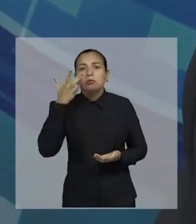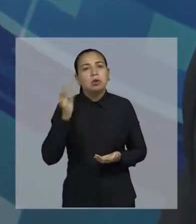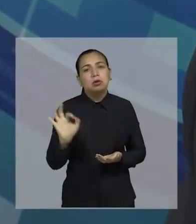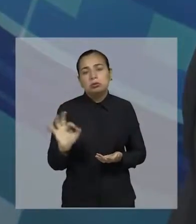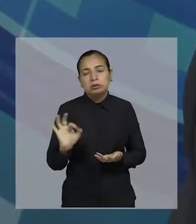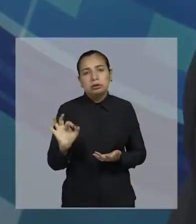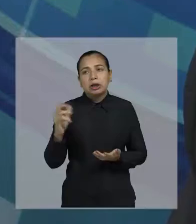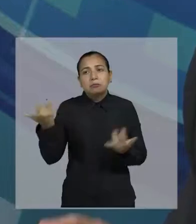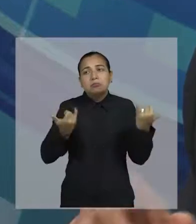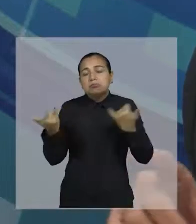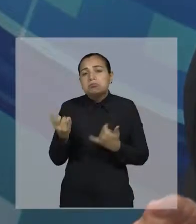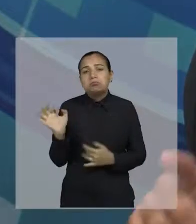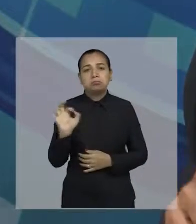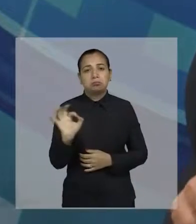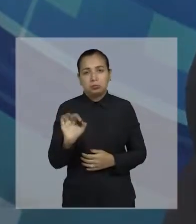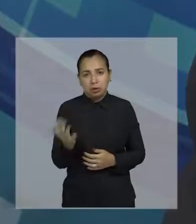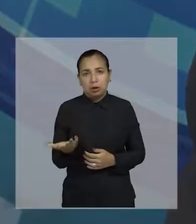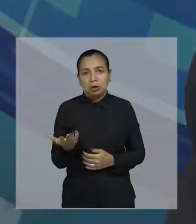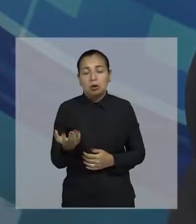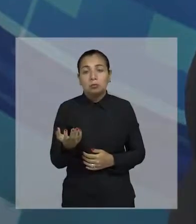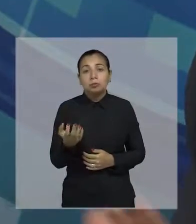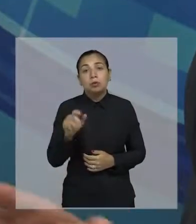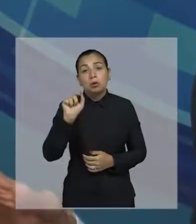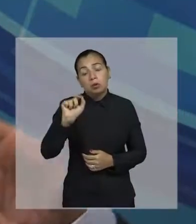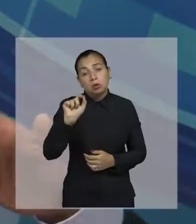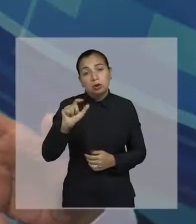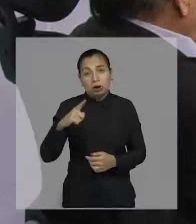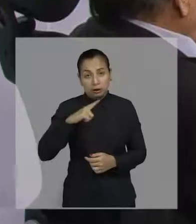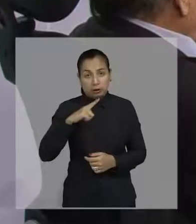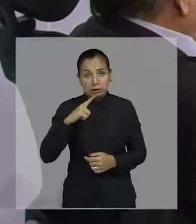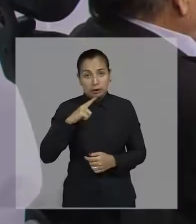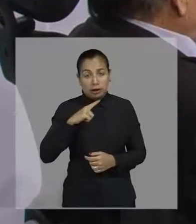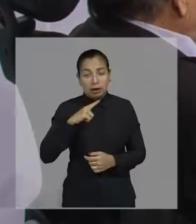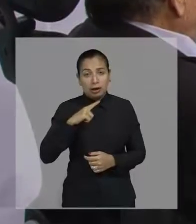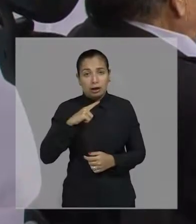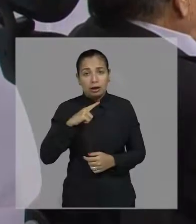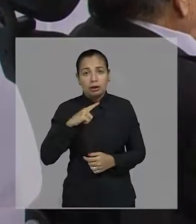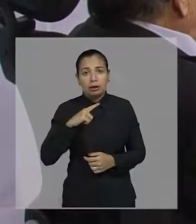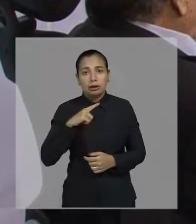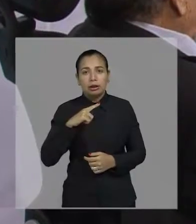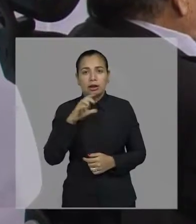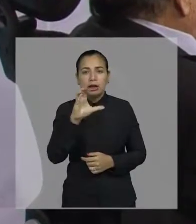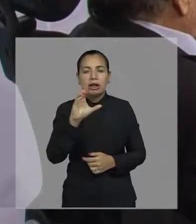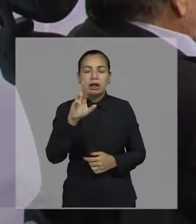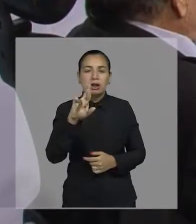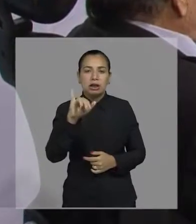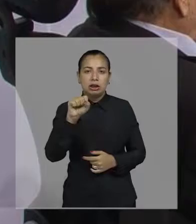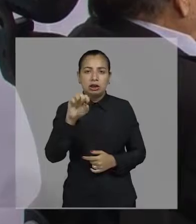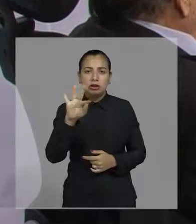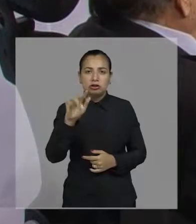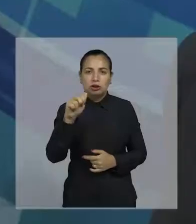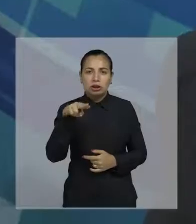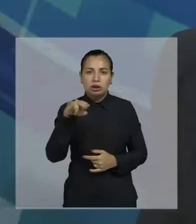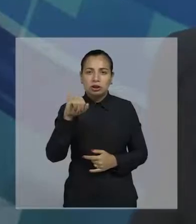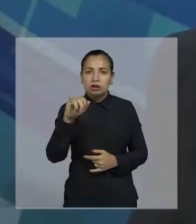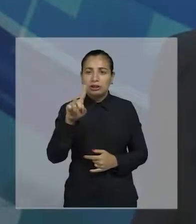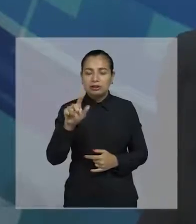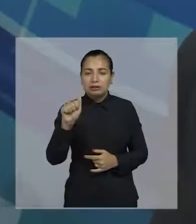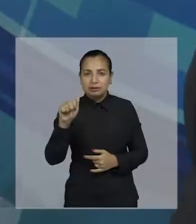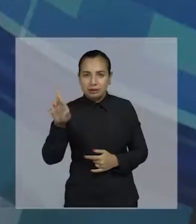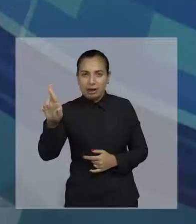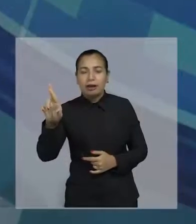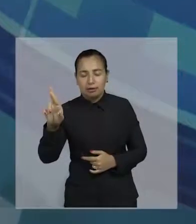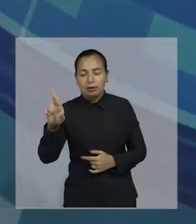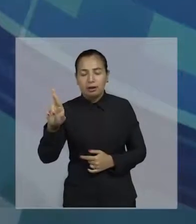assumindo uma posição para ser cristianizado, porque essa expressão cristianizar, o Roberto sabe muito bem do que vem. O Cristiano